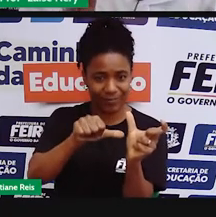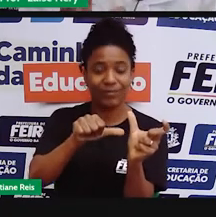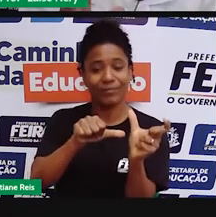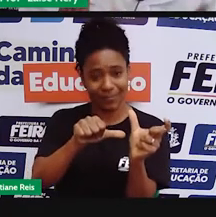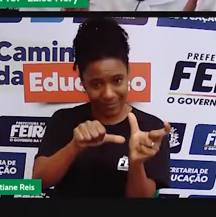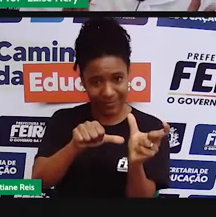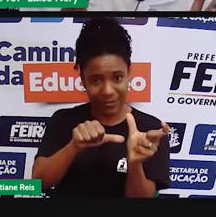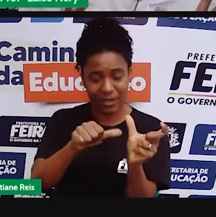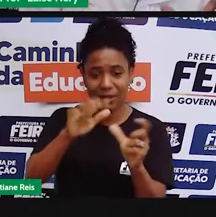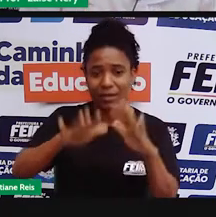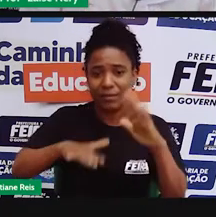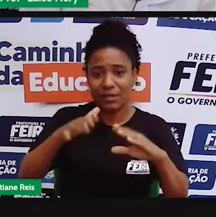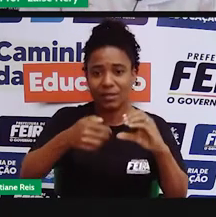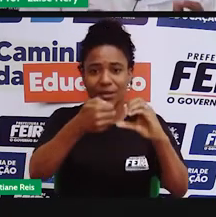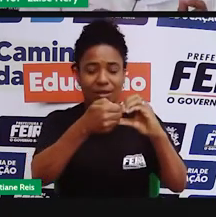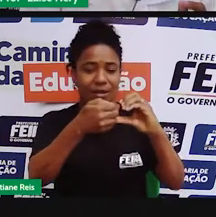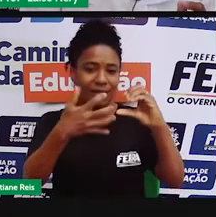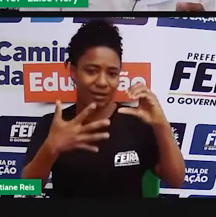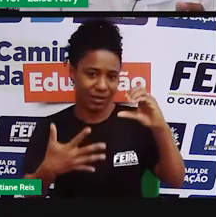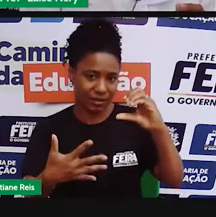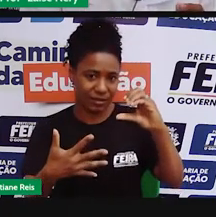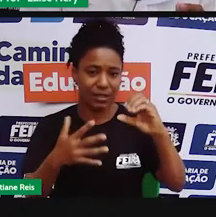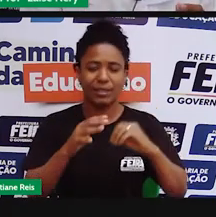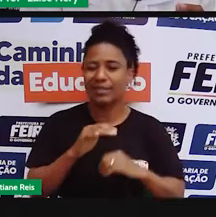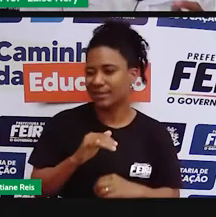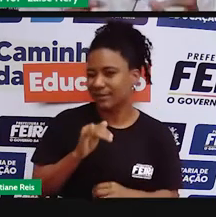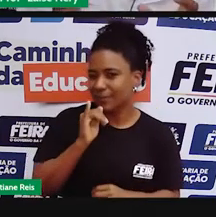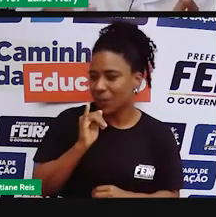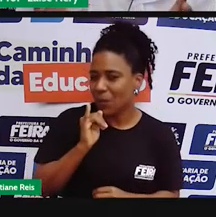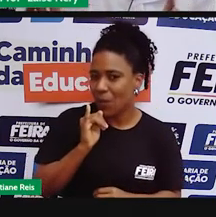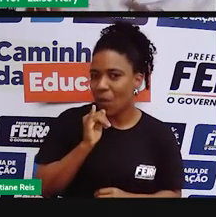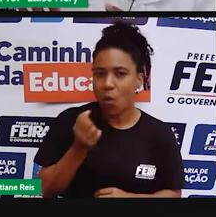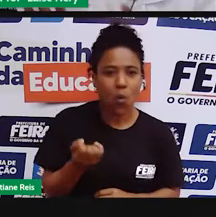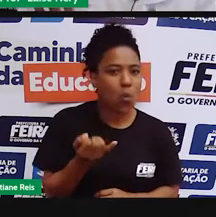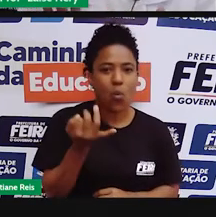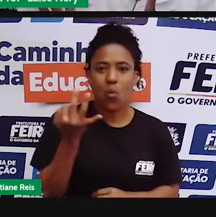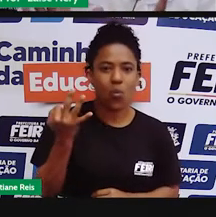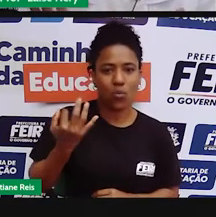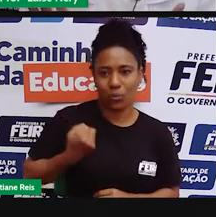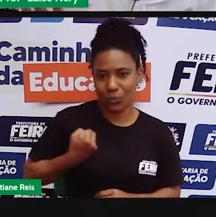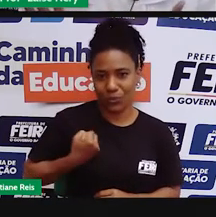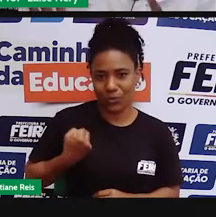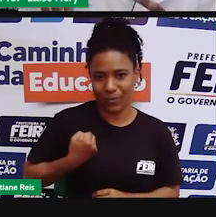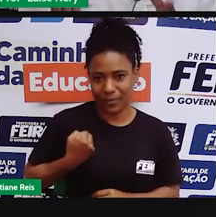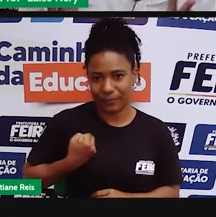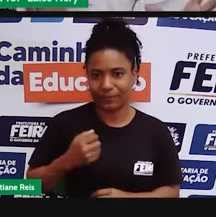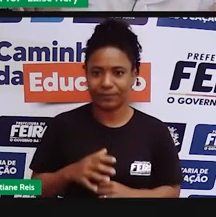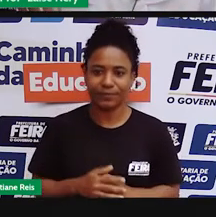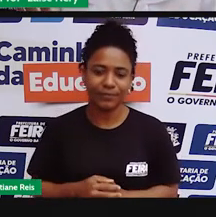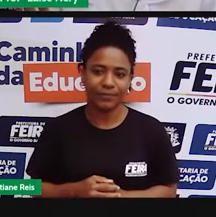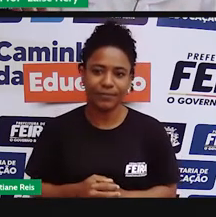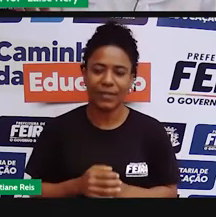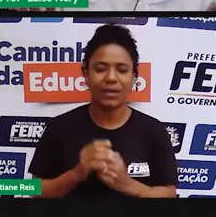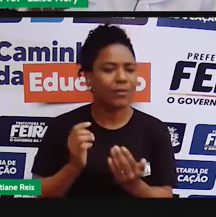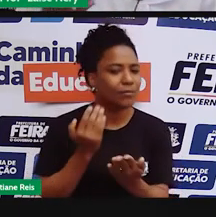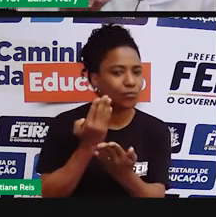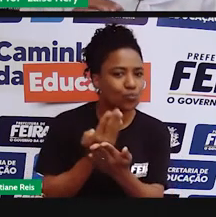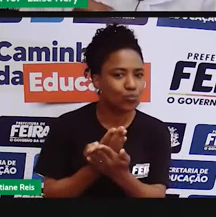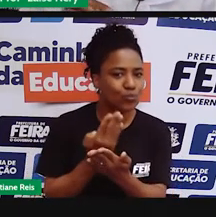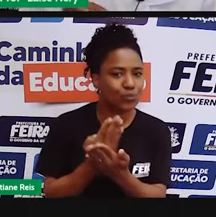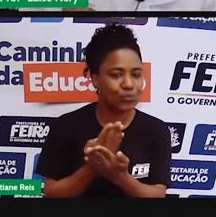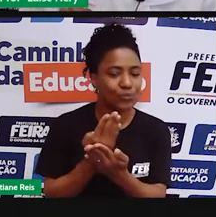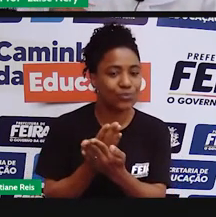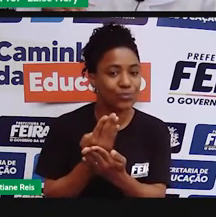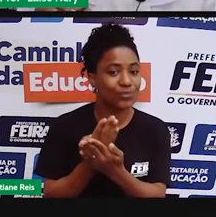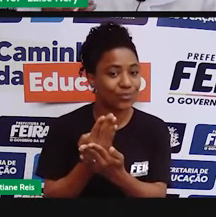características, de acordo com o número, por exemplo. E se a gente pegar esse verbo aqui, estudar,